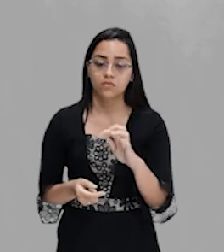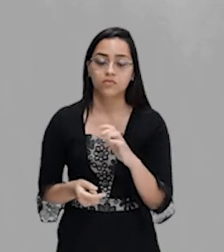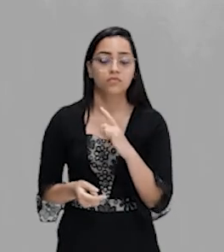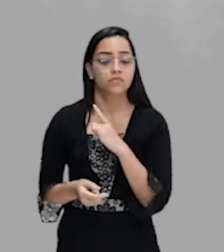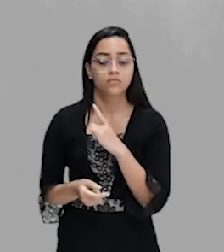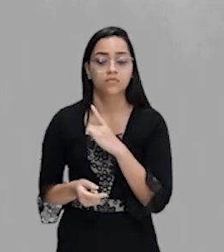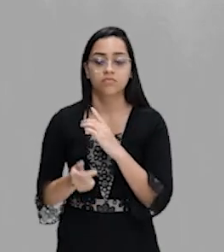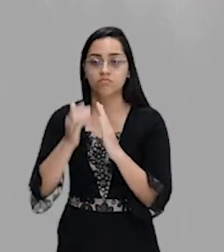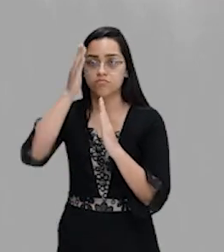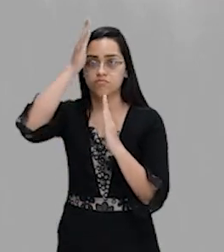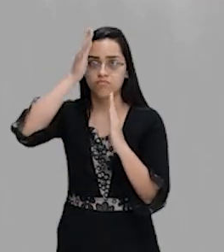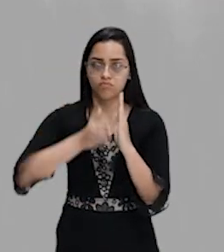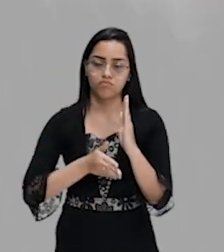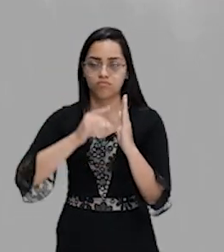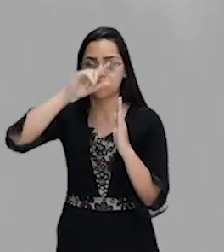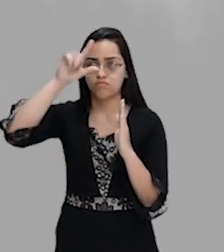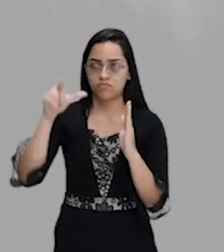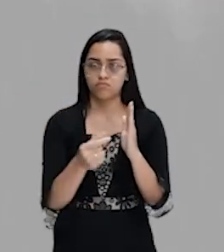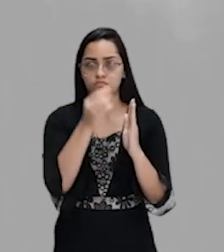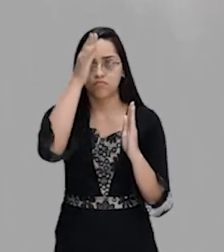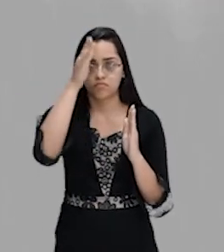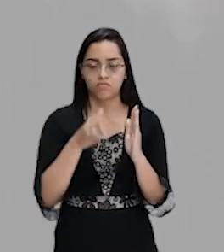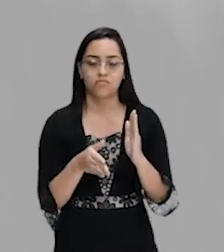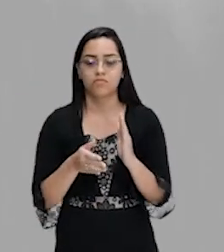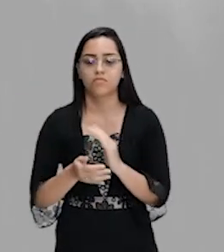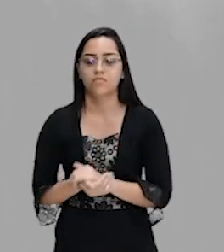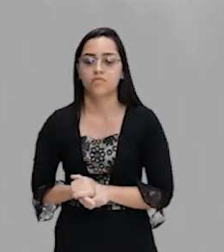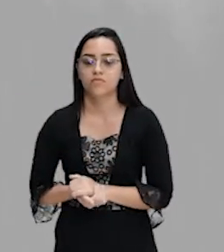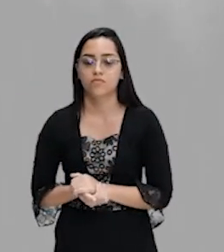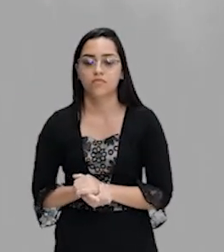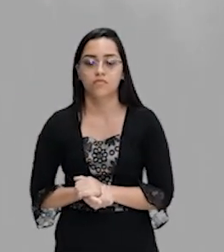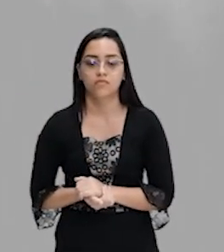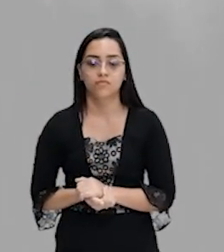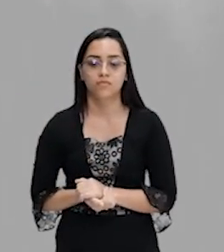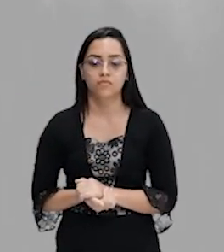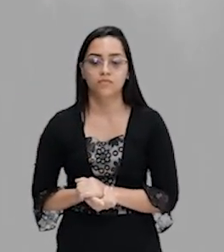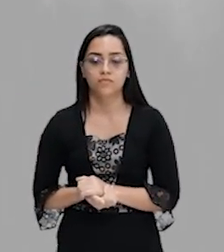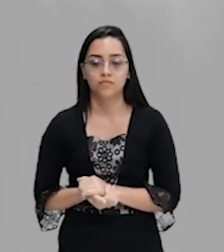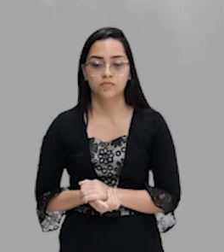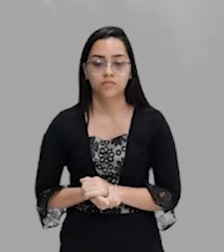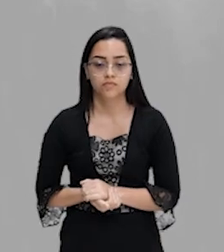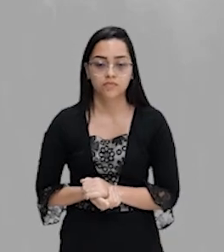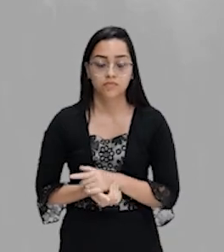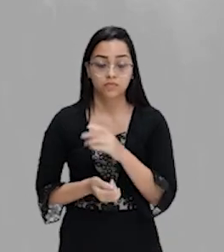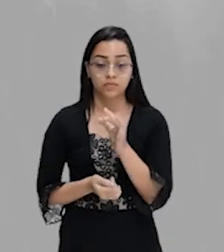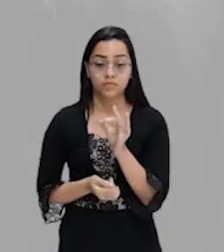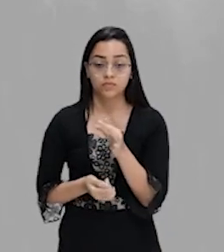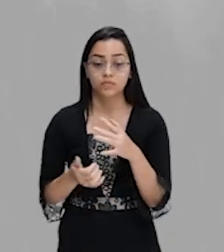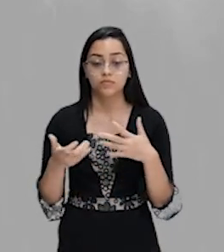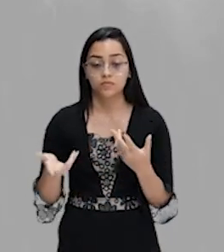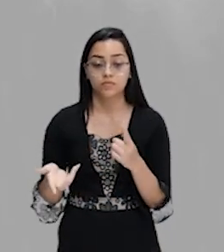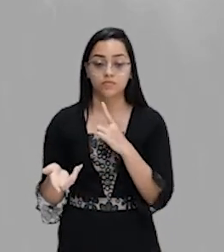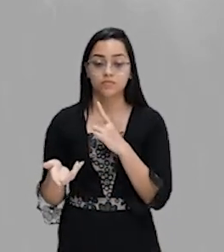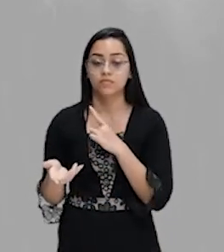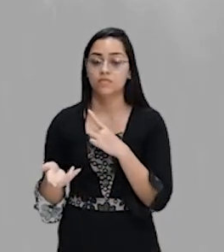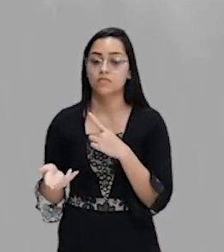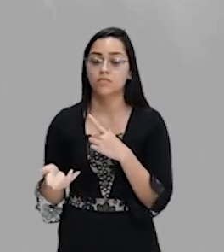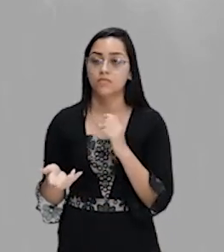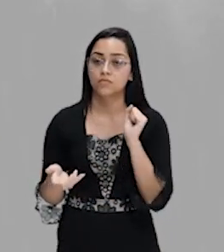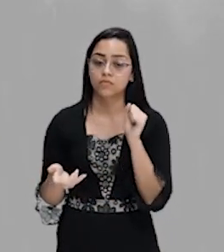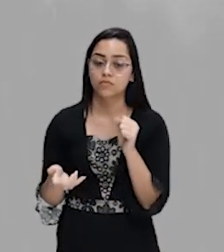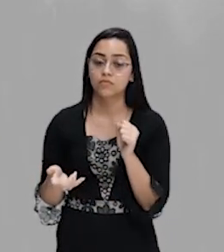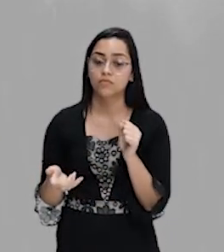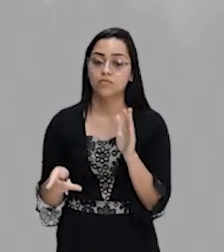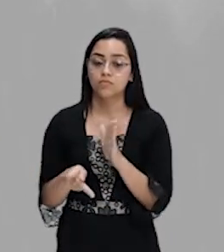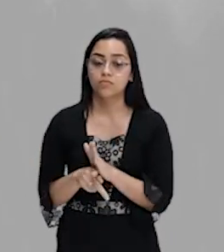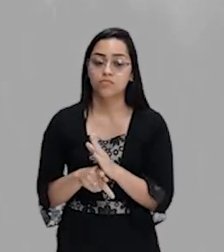Aí tem a Lua crescente e a Lua emergente, né? Ok? Então, seria basicamente essas fases